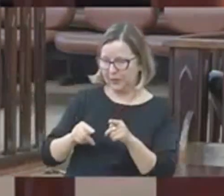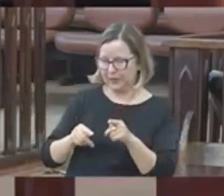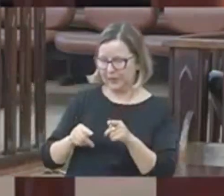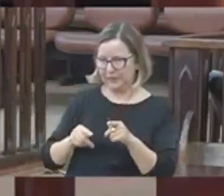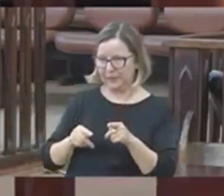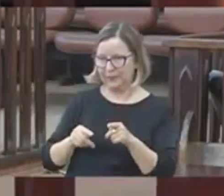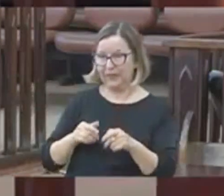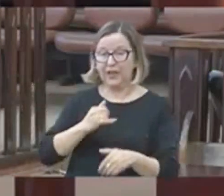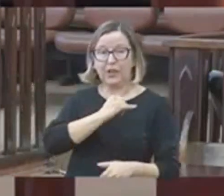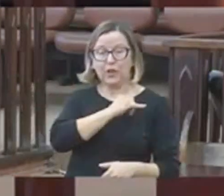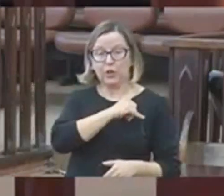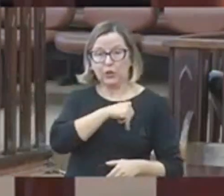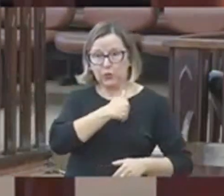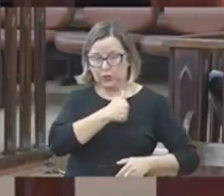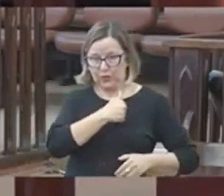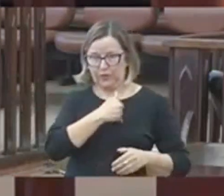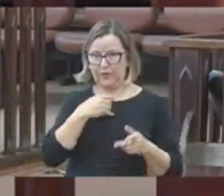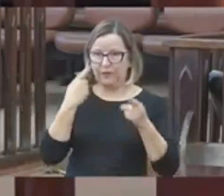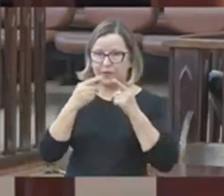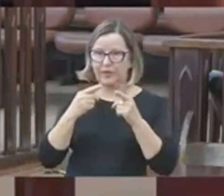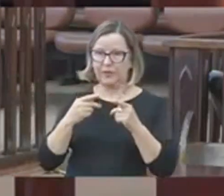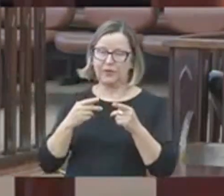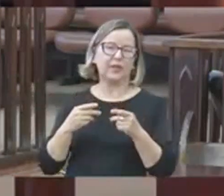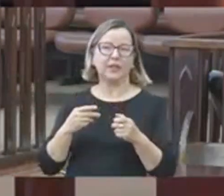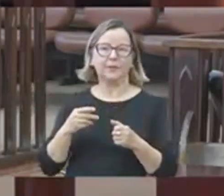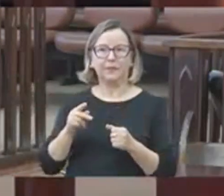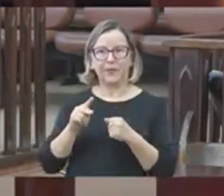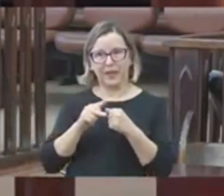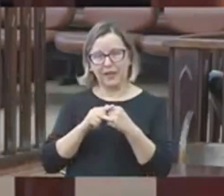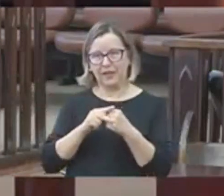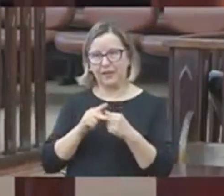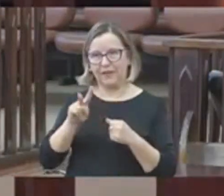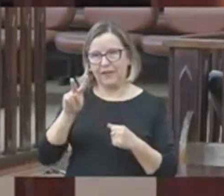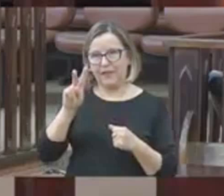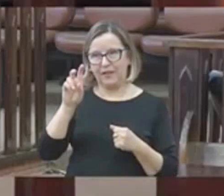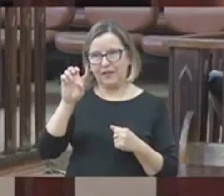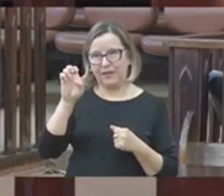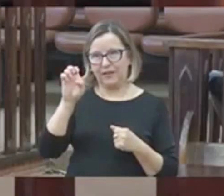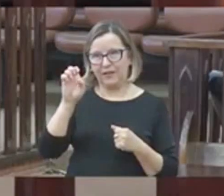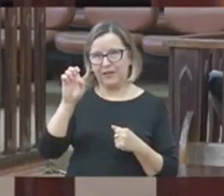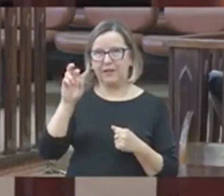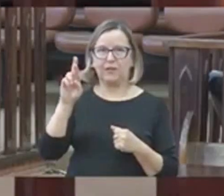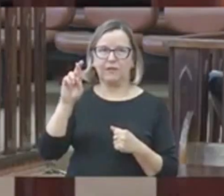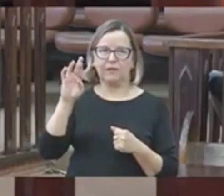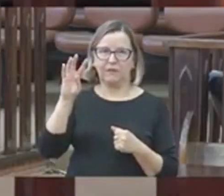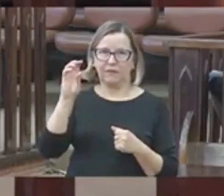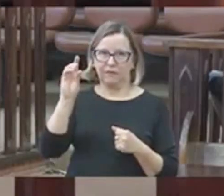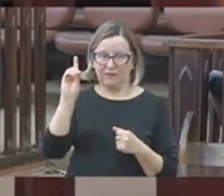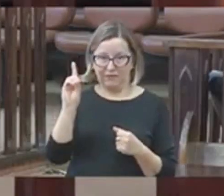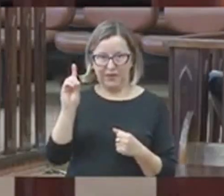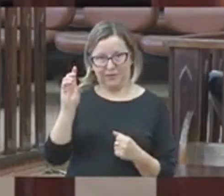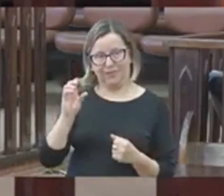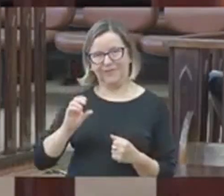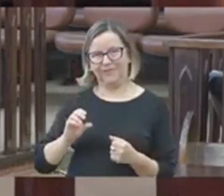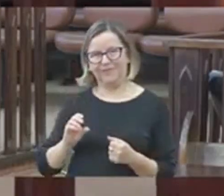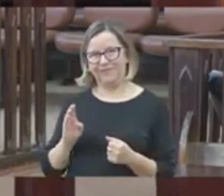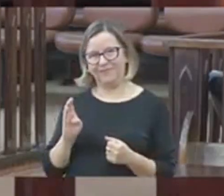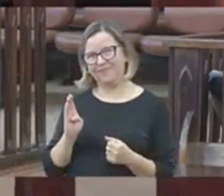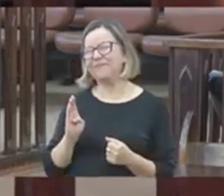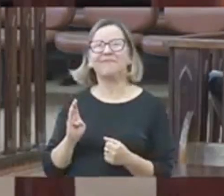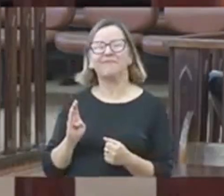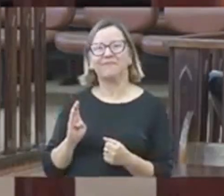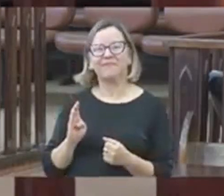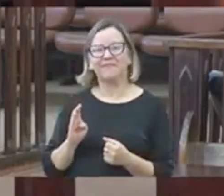é, desde a eternidade. O tempo era,